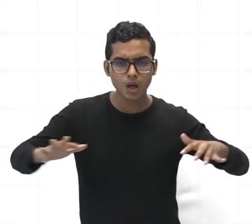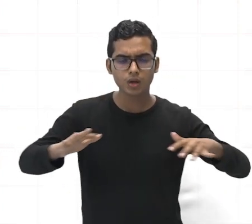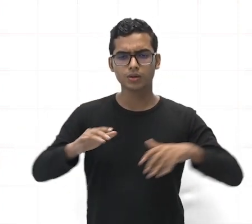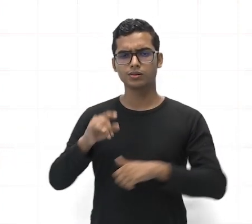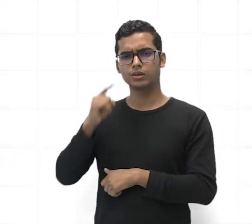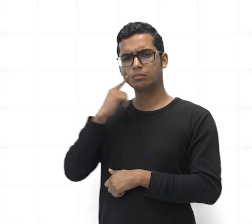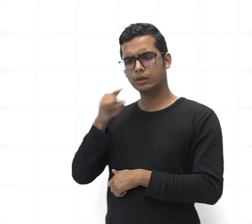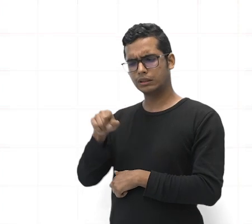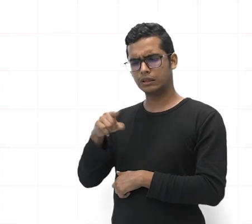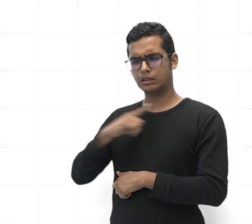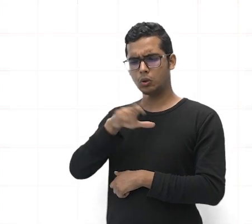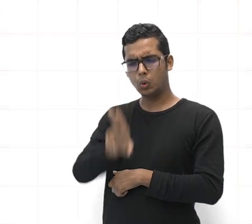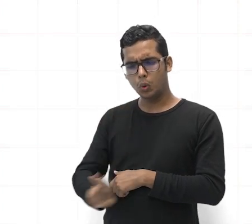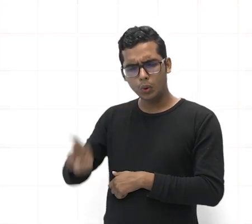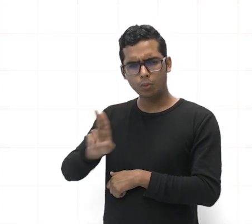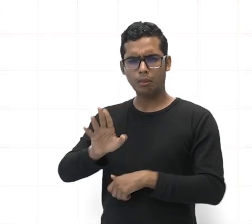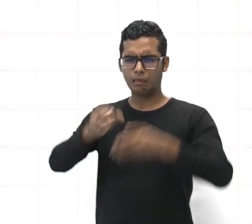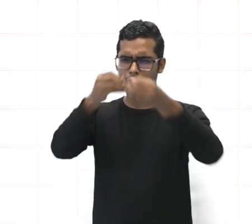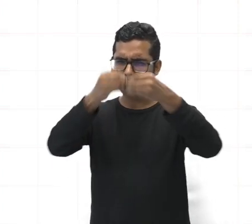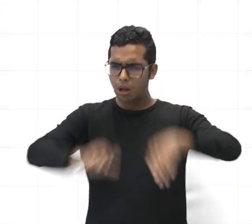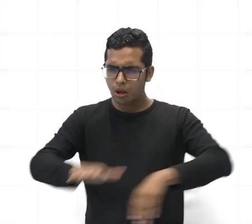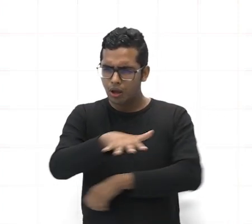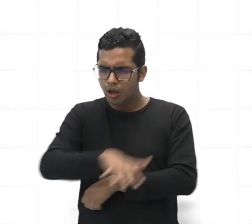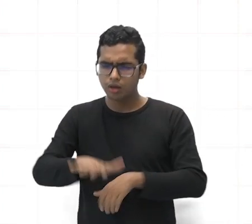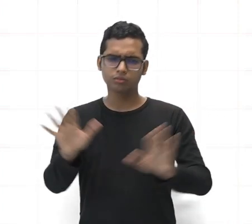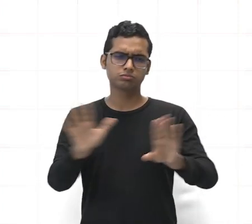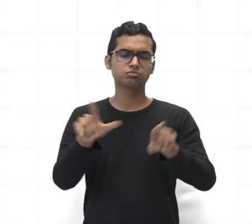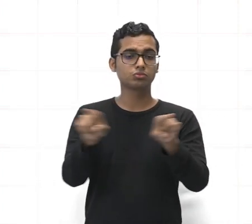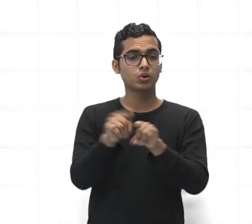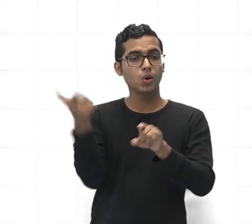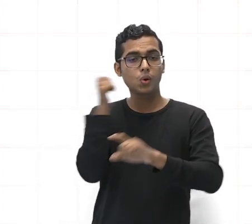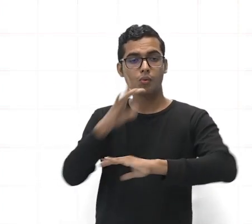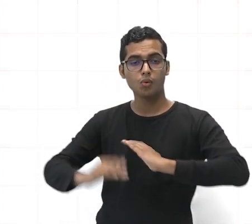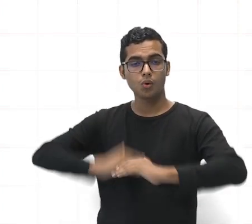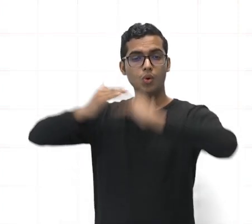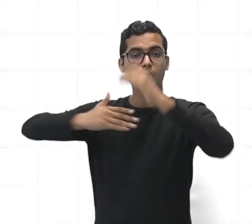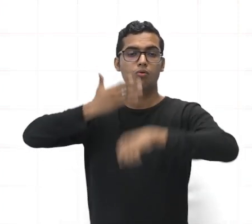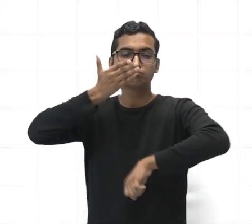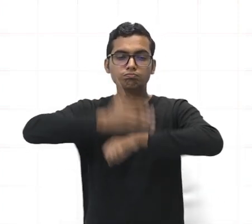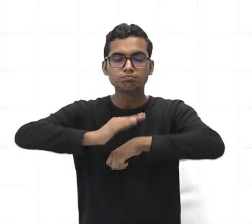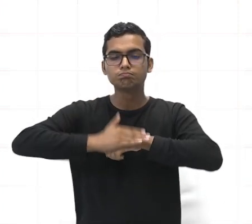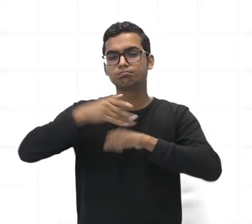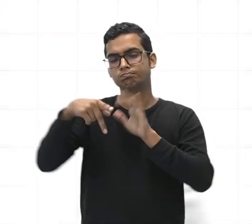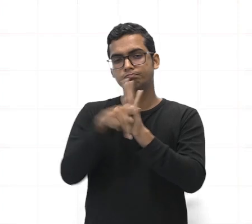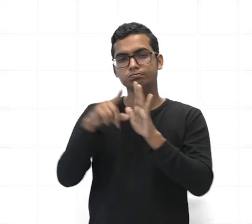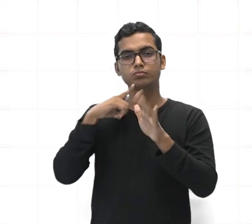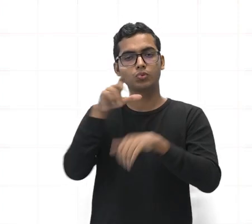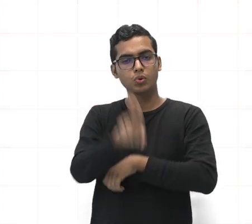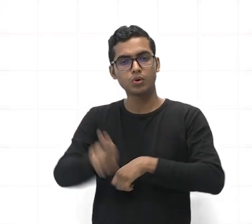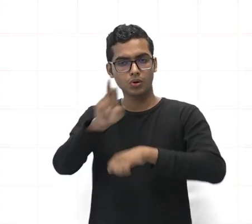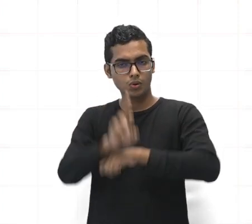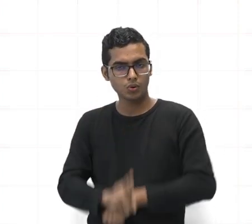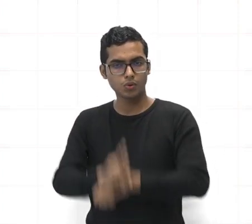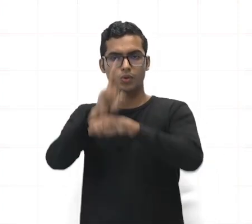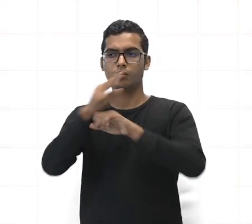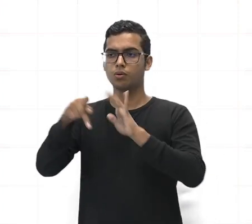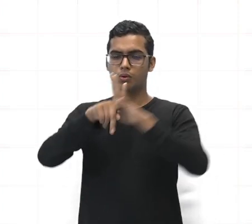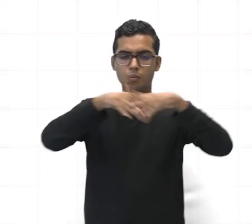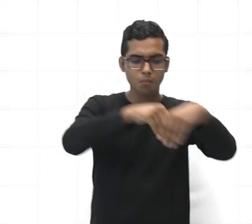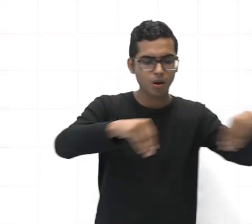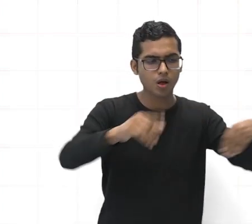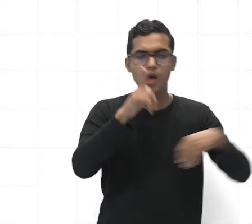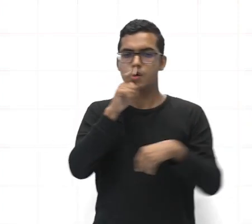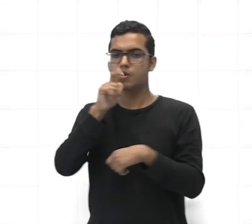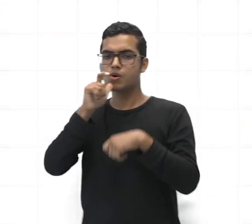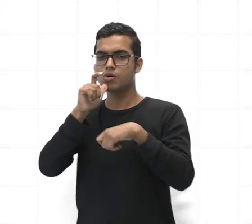eles extinguam esses recursos, porque eles vão acabar desenvolvendo práticas de uso sustentável, tanto da terra quanto da